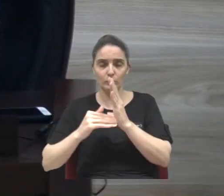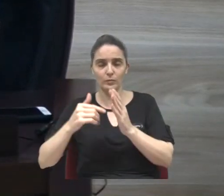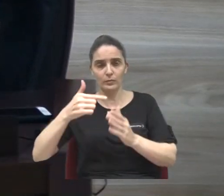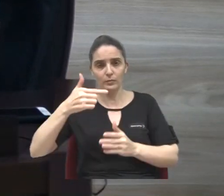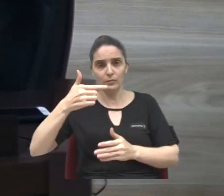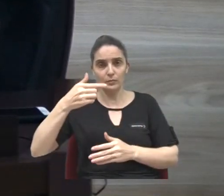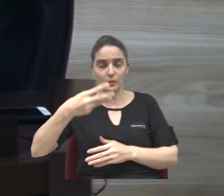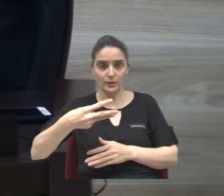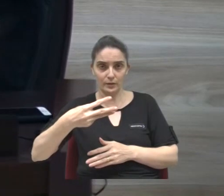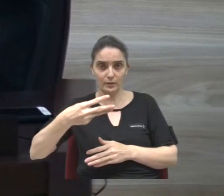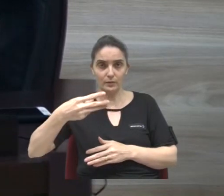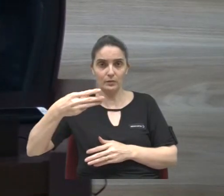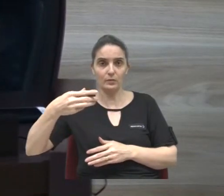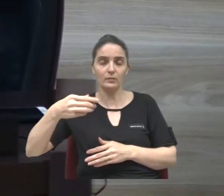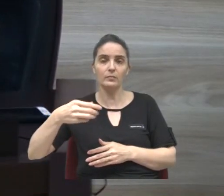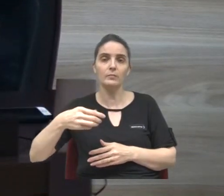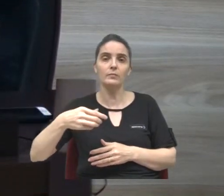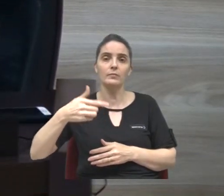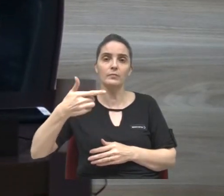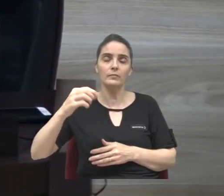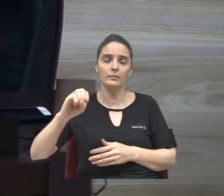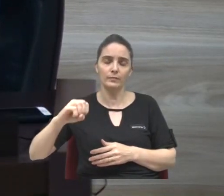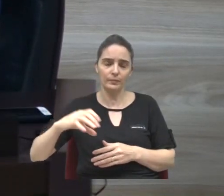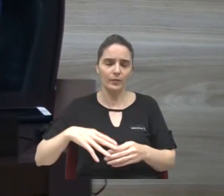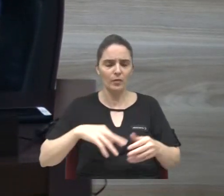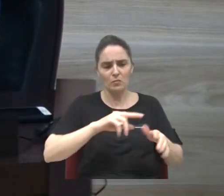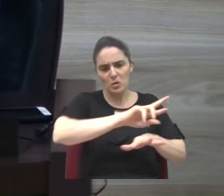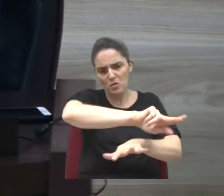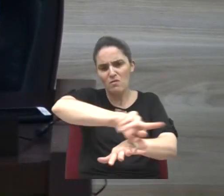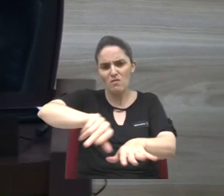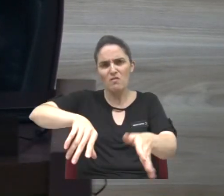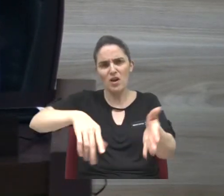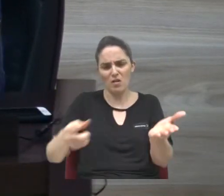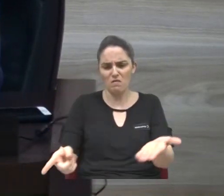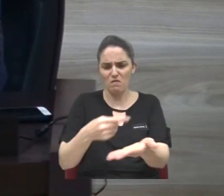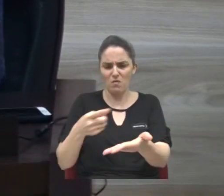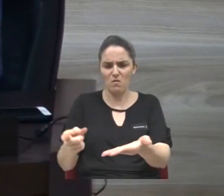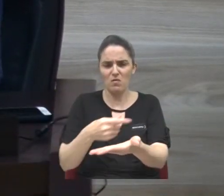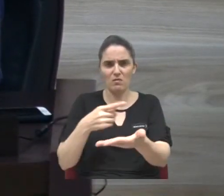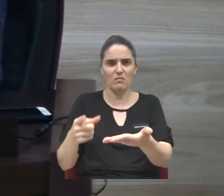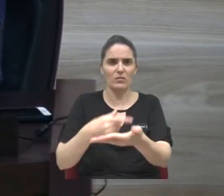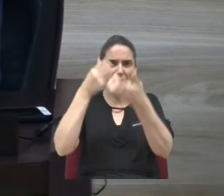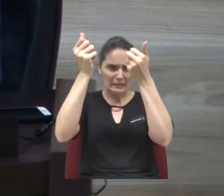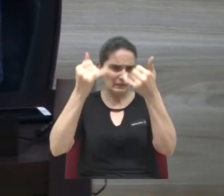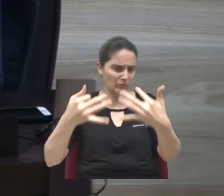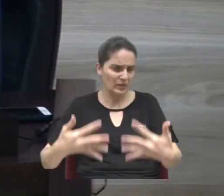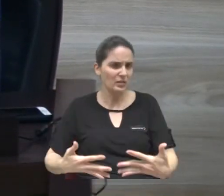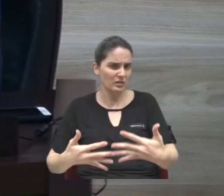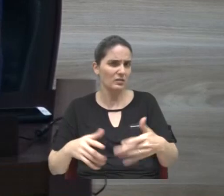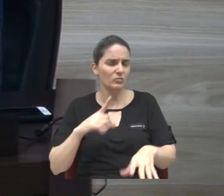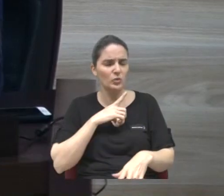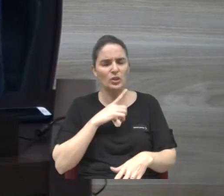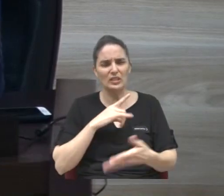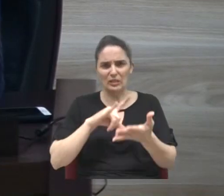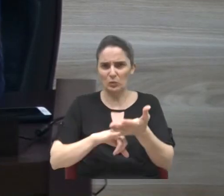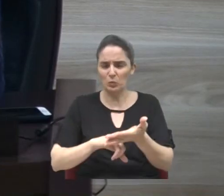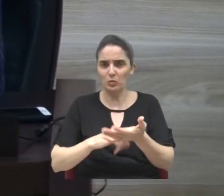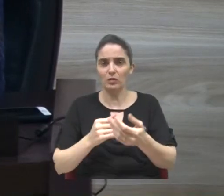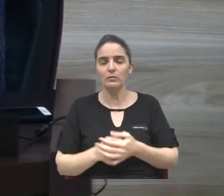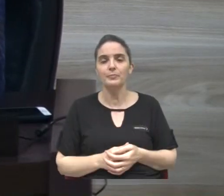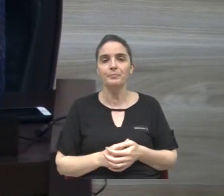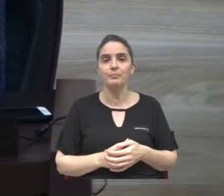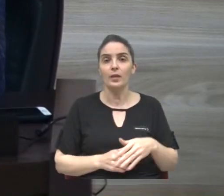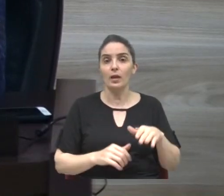Volume 3, folha 401 até 404 e 423 até 433. A Agência Reguladora Área